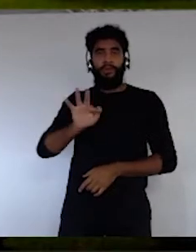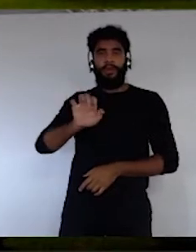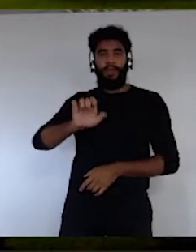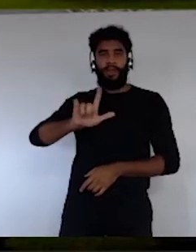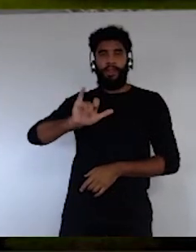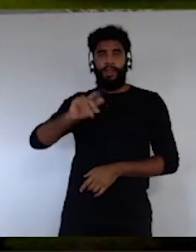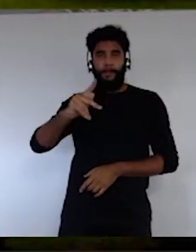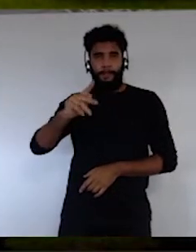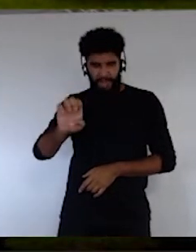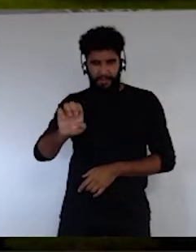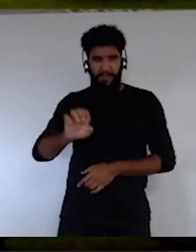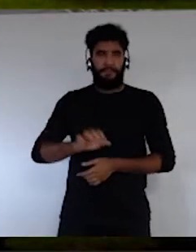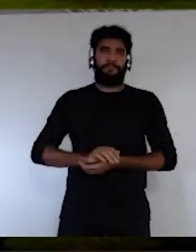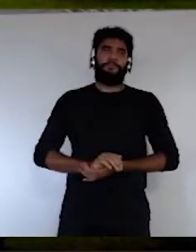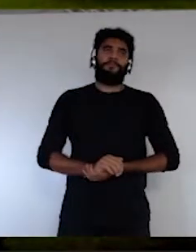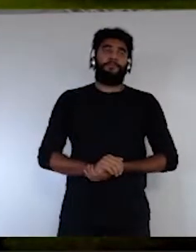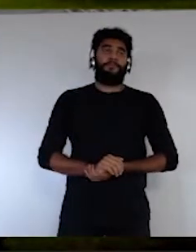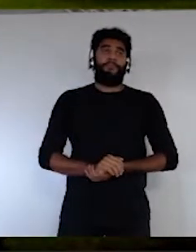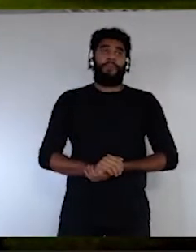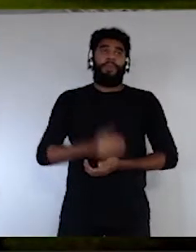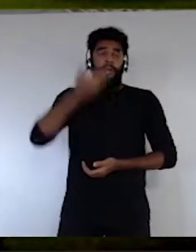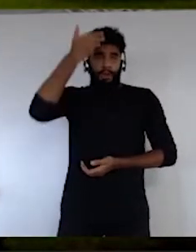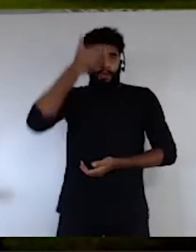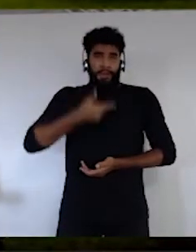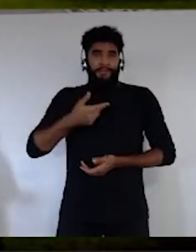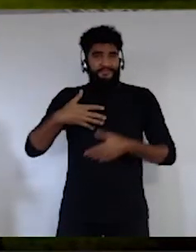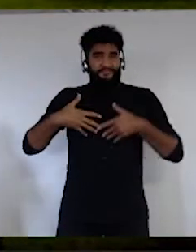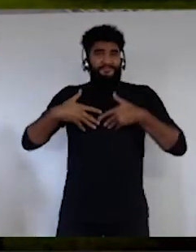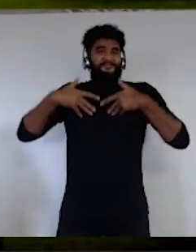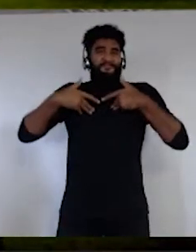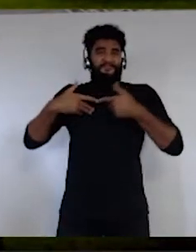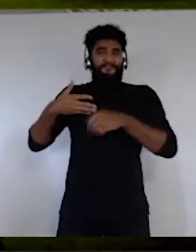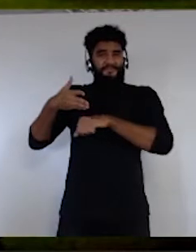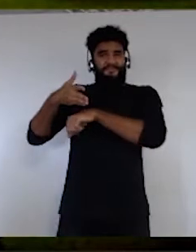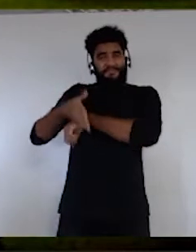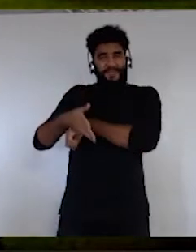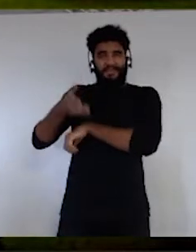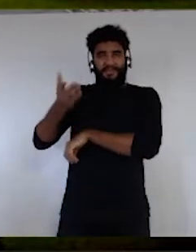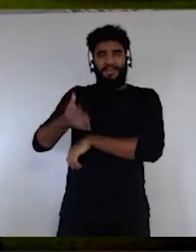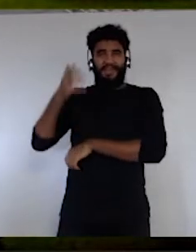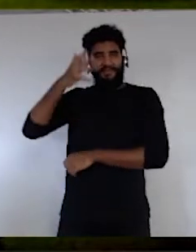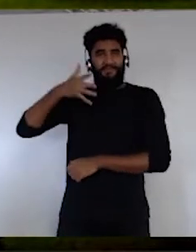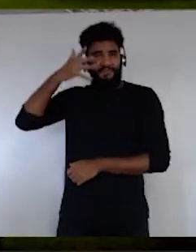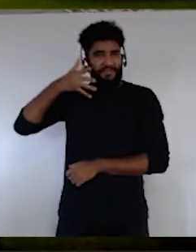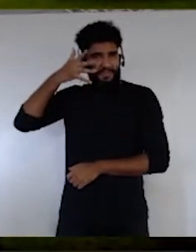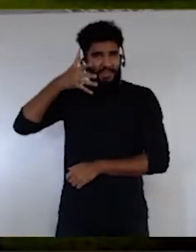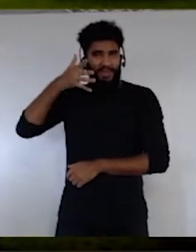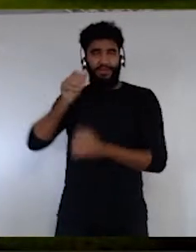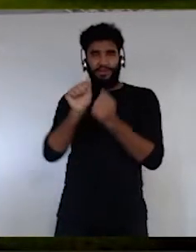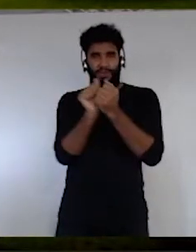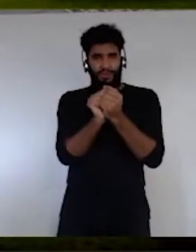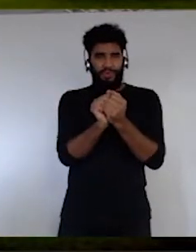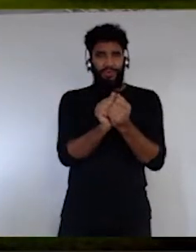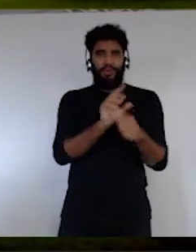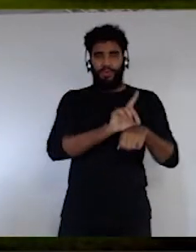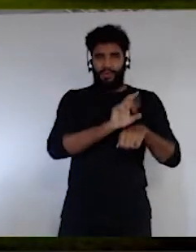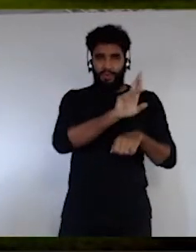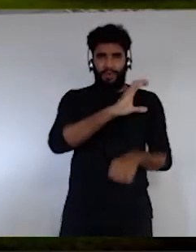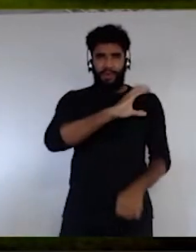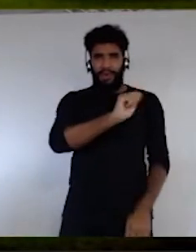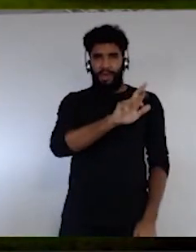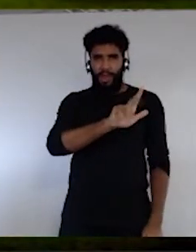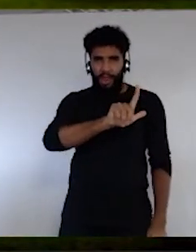alijado da possibilidade de fazer esclarecimento de matéria de fato. Quantas vezes nas nossas vidas, né, nós já tivemos